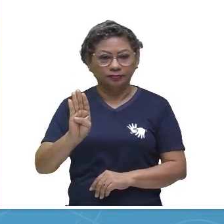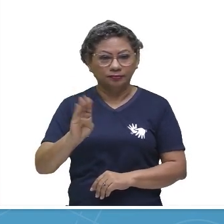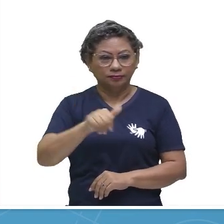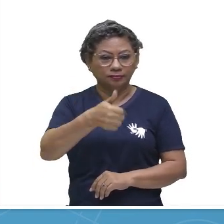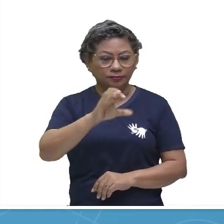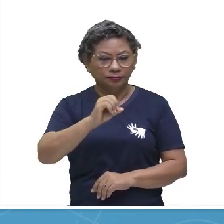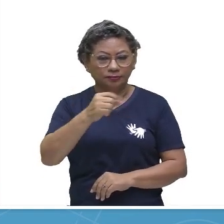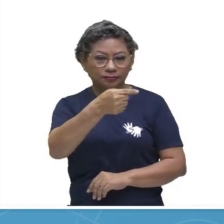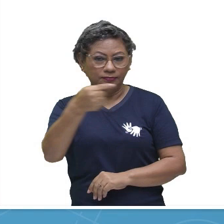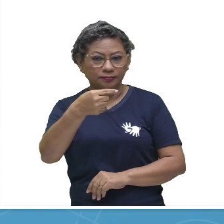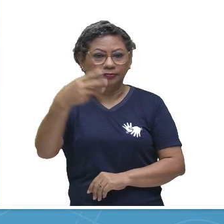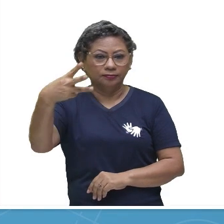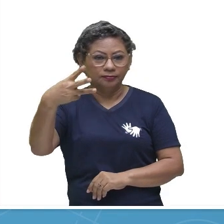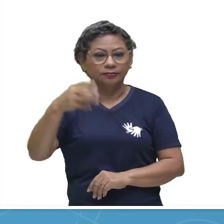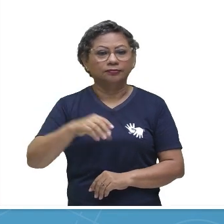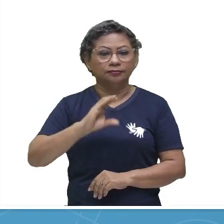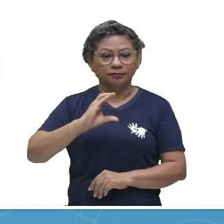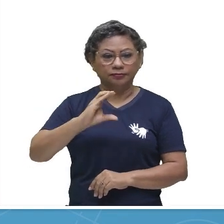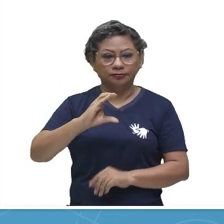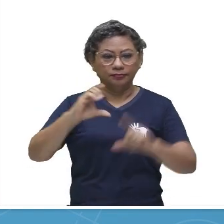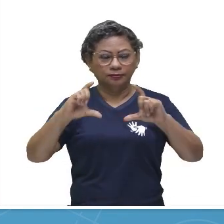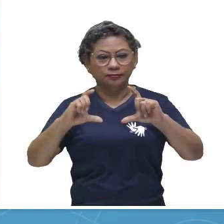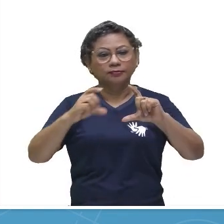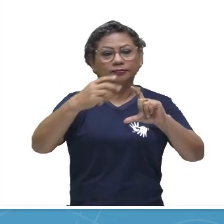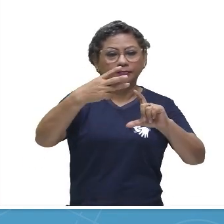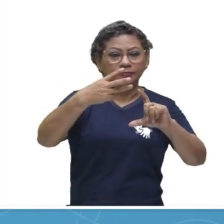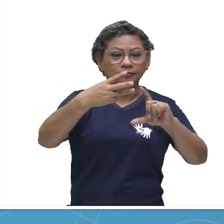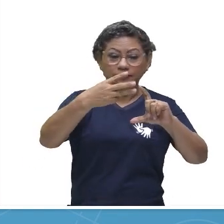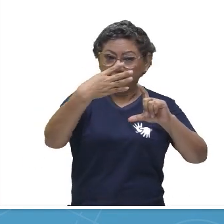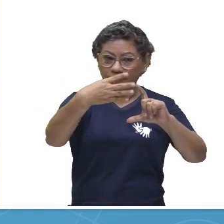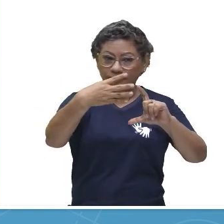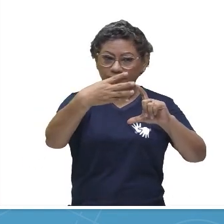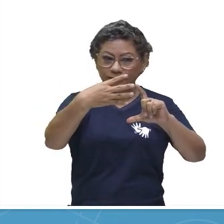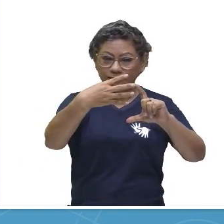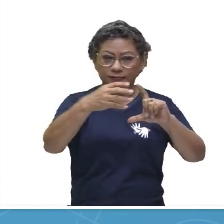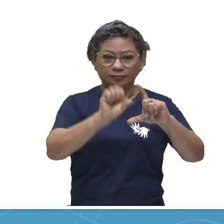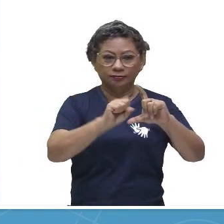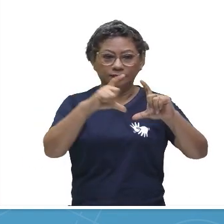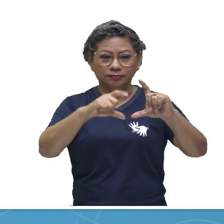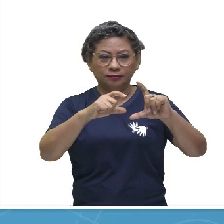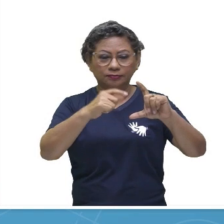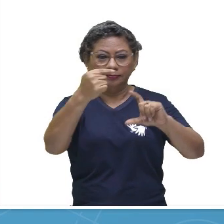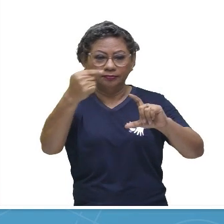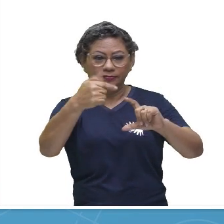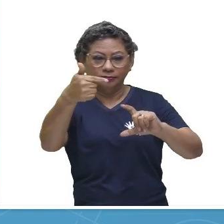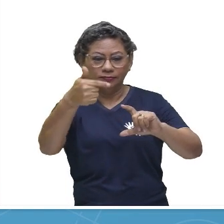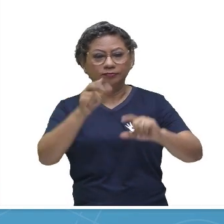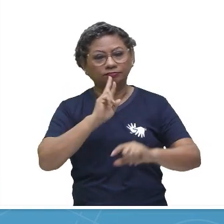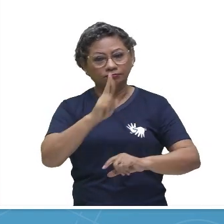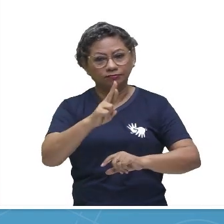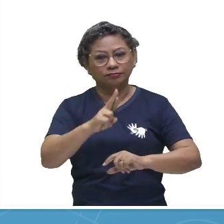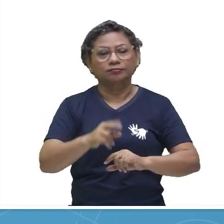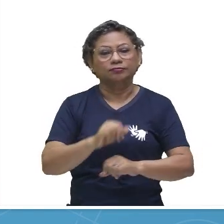10 elevado a menos 3. E letra C, 4 oitavos elevado a menos 2. Queridos alunos, espero que tenham aí um bom